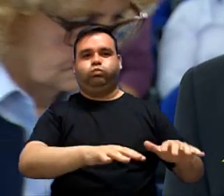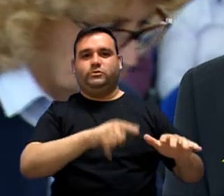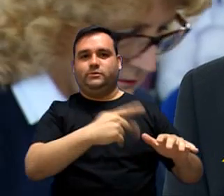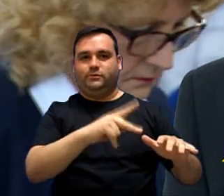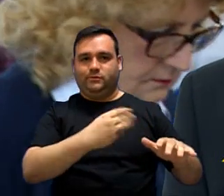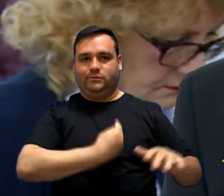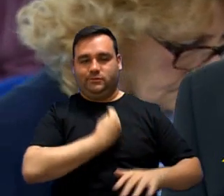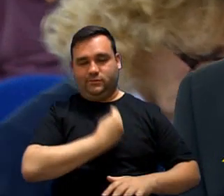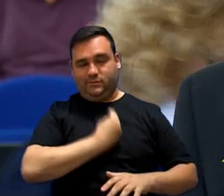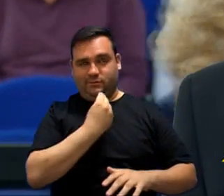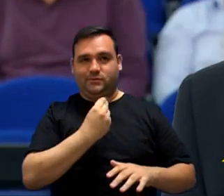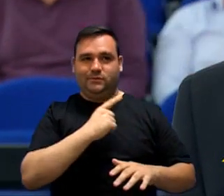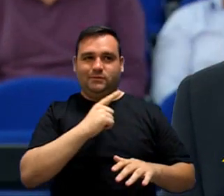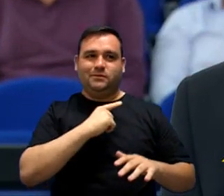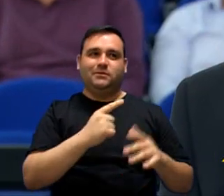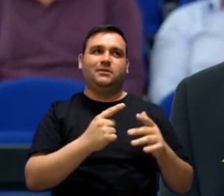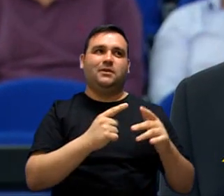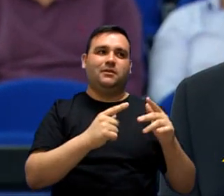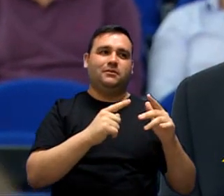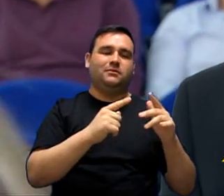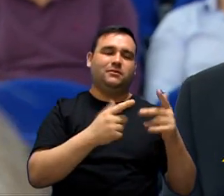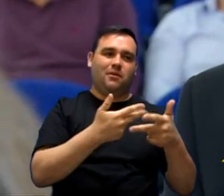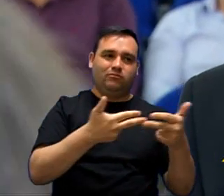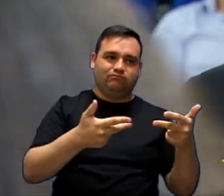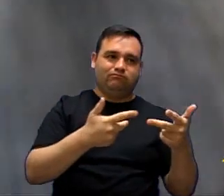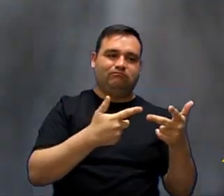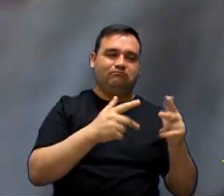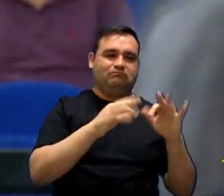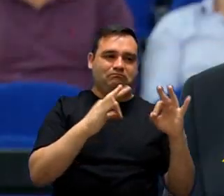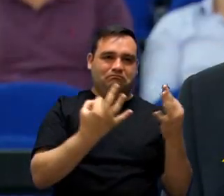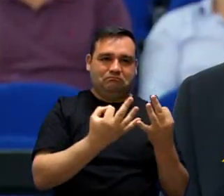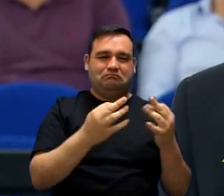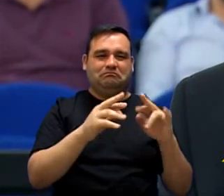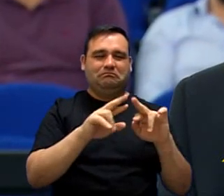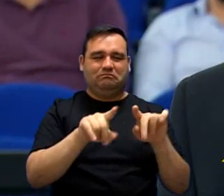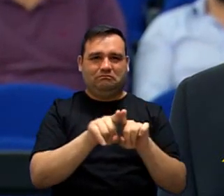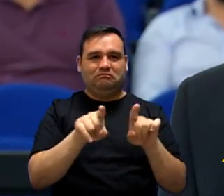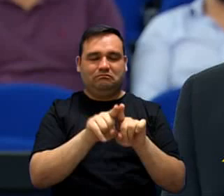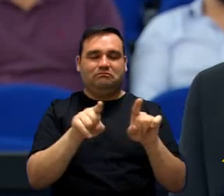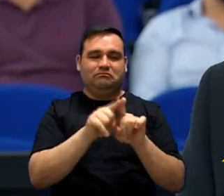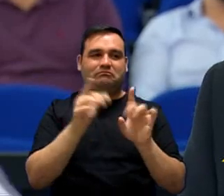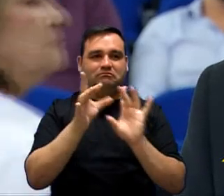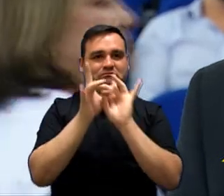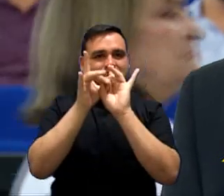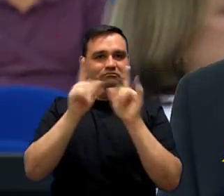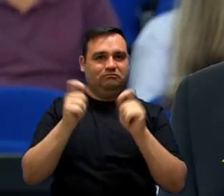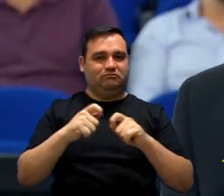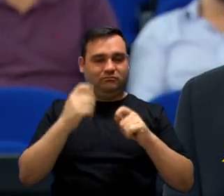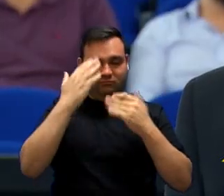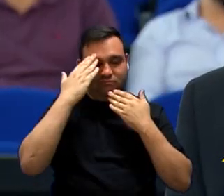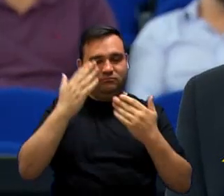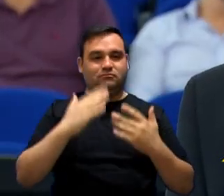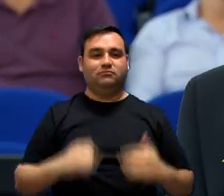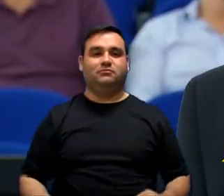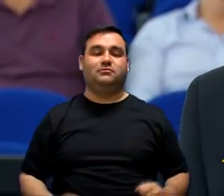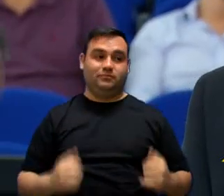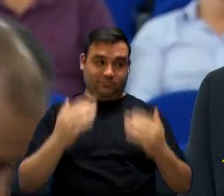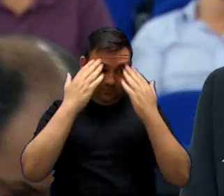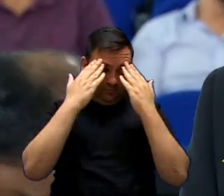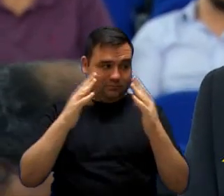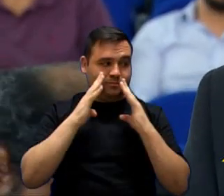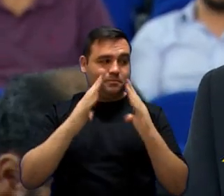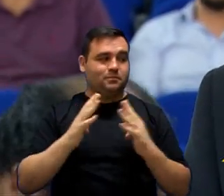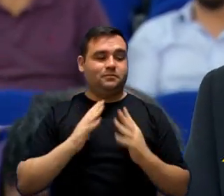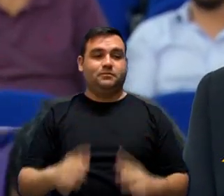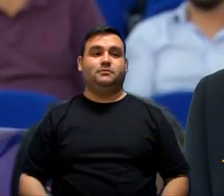Que Deus abençoe abundantemente a vida dele, no campo material e espiritual também, senhor presidente. É isso, nosso pedido. Obrigado. Obrigado pela